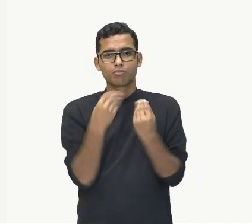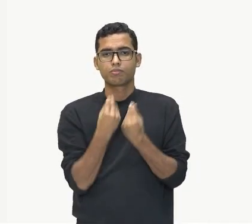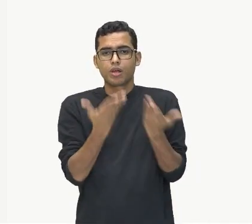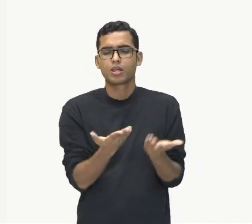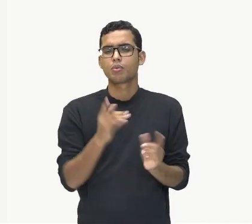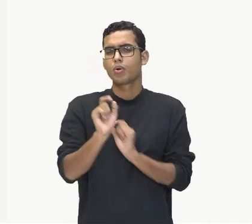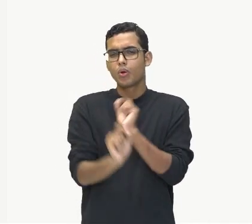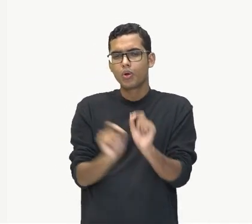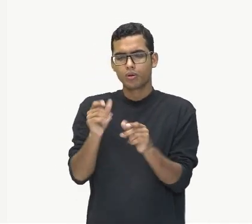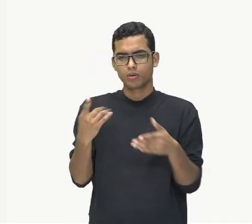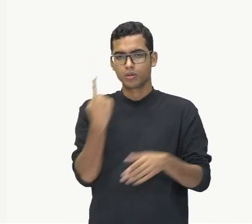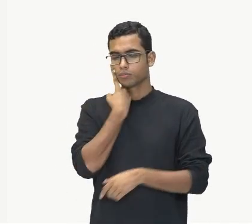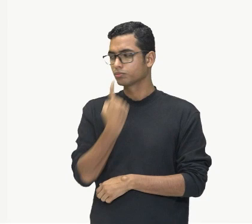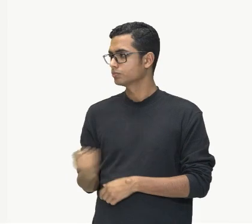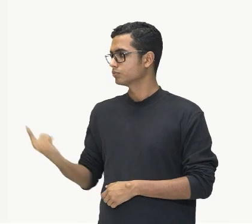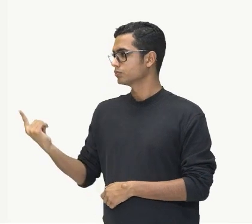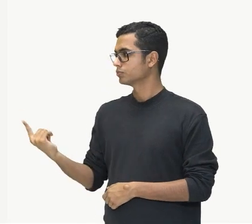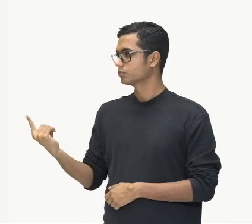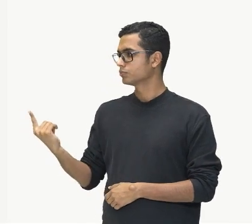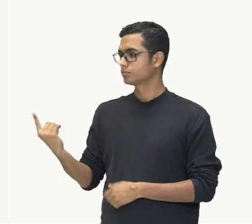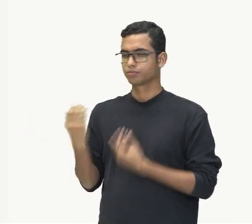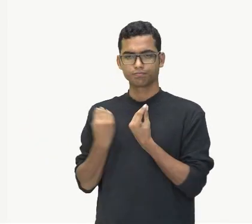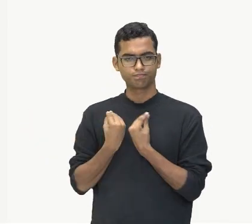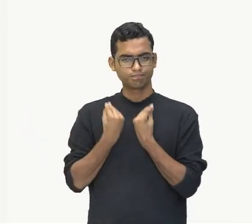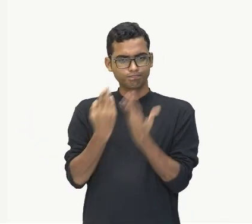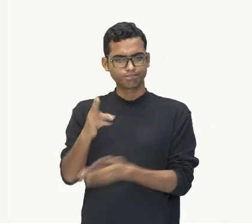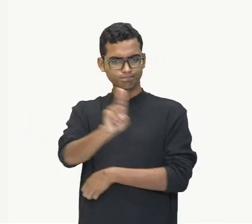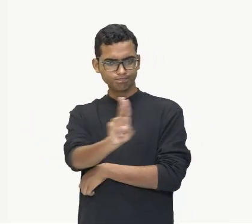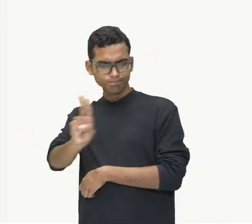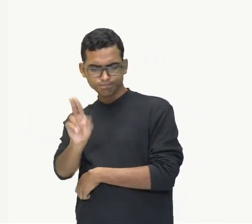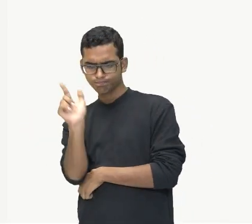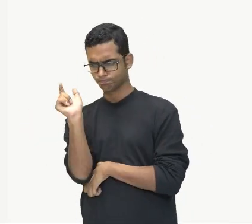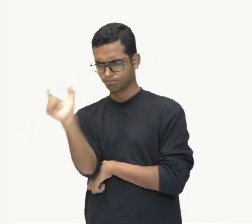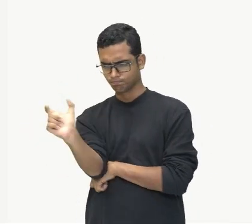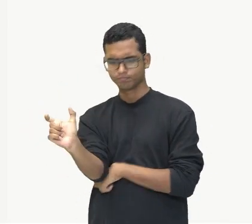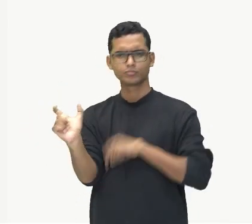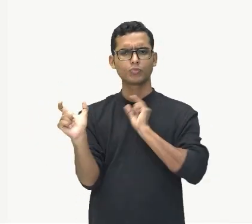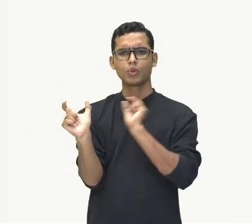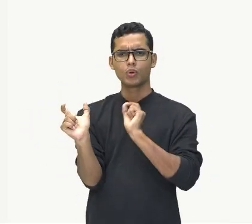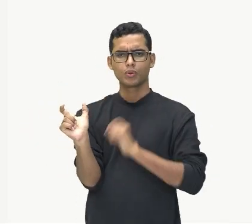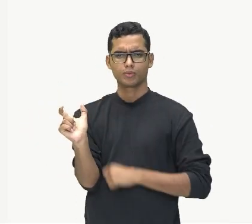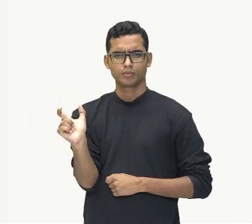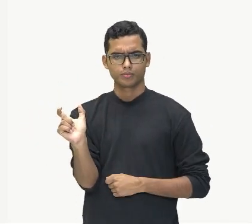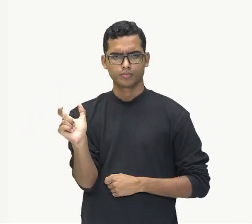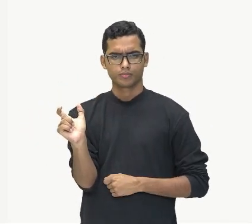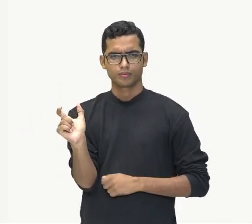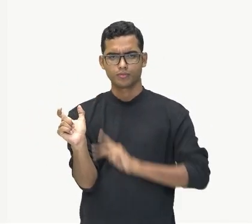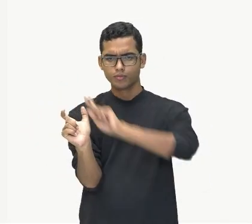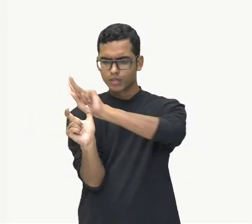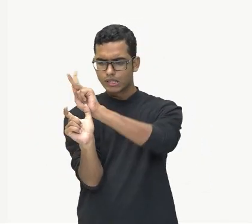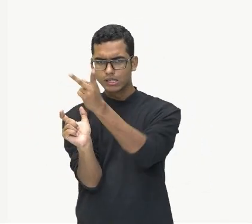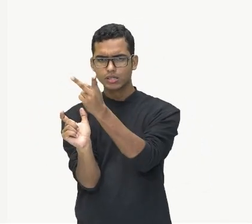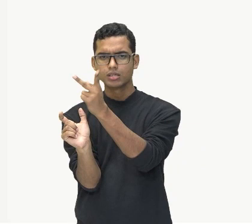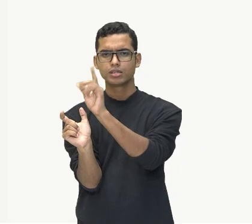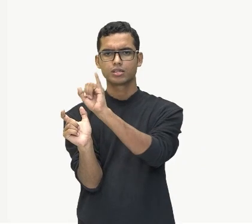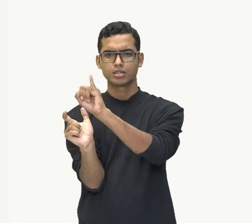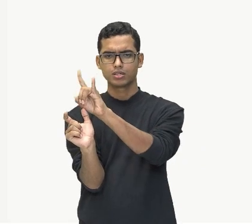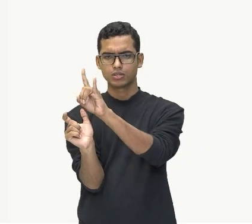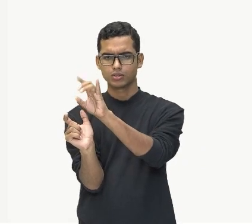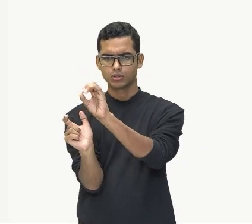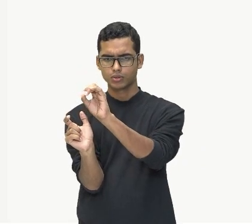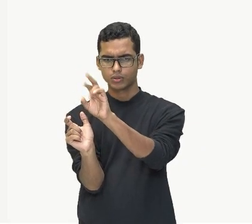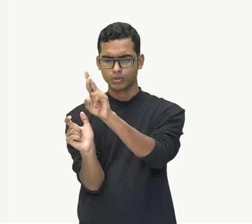por, você vai colocar o nome, a palavra, né? Você vai colocar a palavra hidróxido,